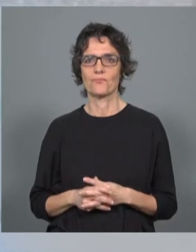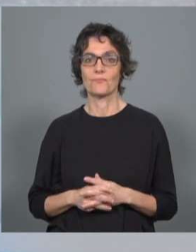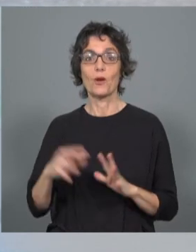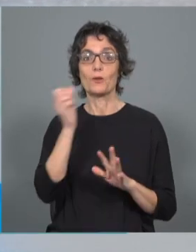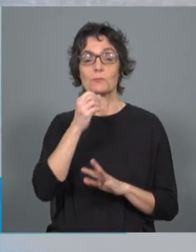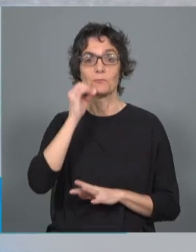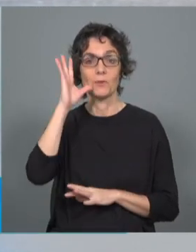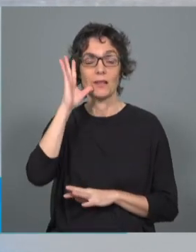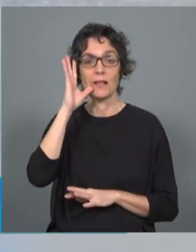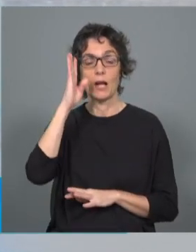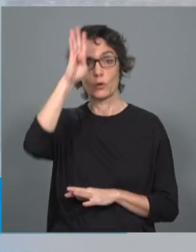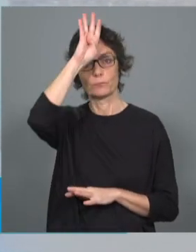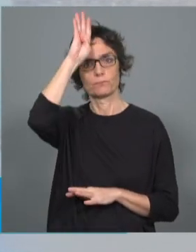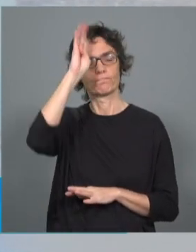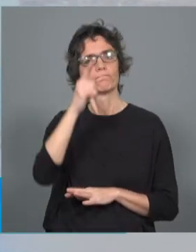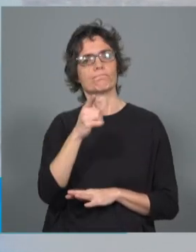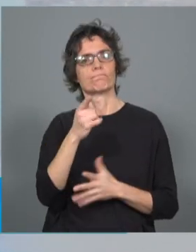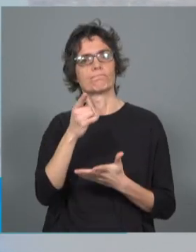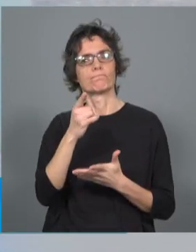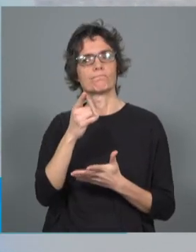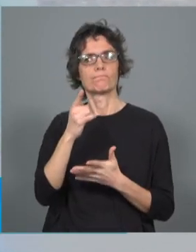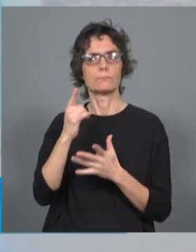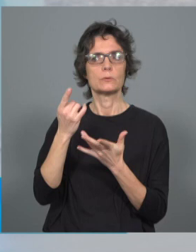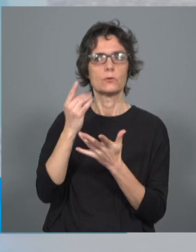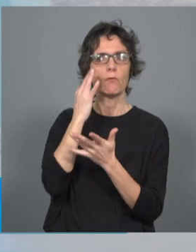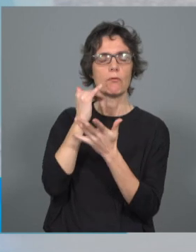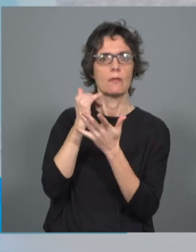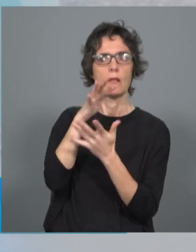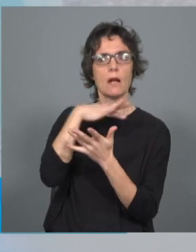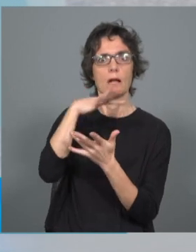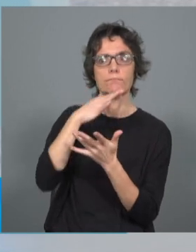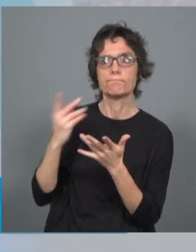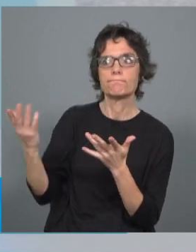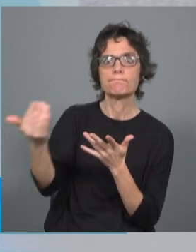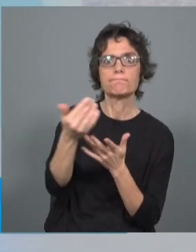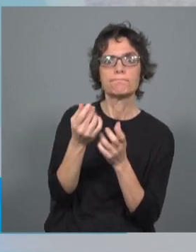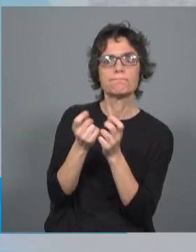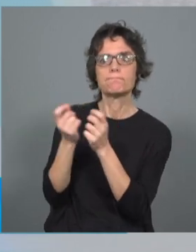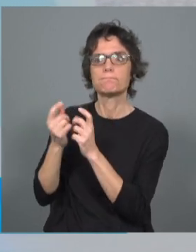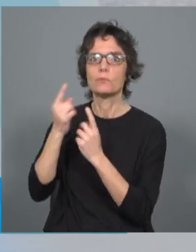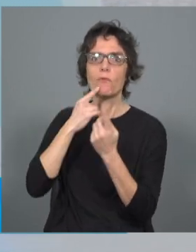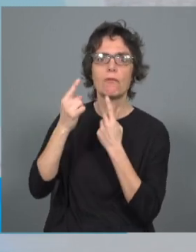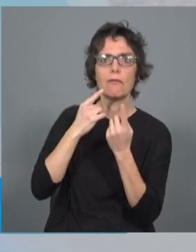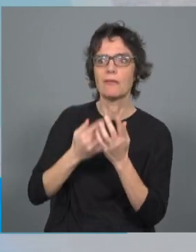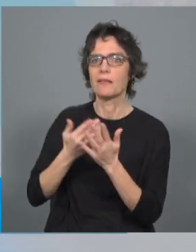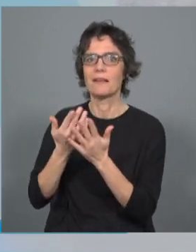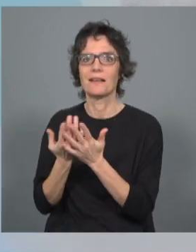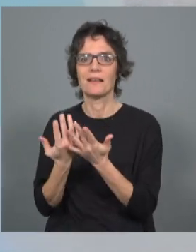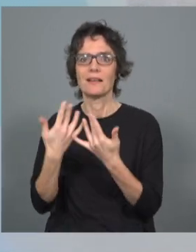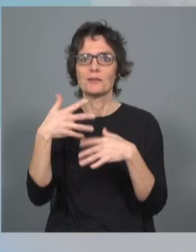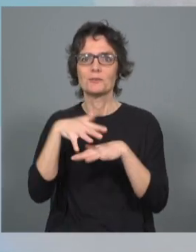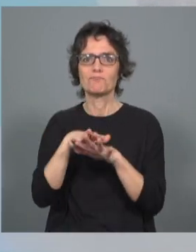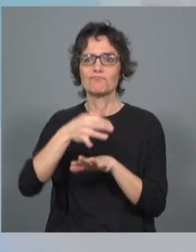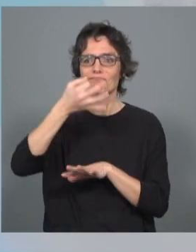Olá, muito boa tarde. O Papa Francisco criou uma maior proximidade a todas as famílias, com a possibilidade de diálogo, de integração plena